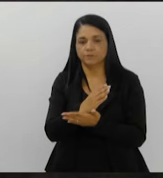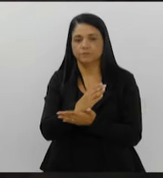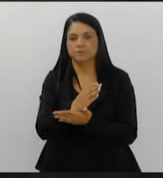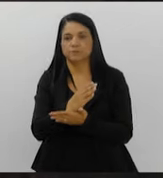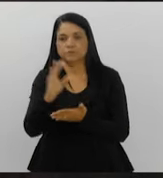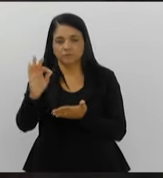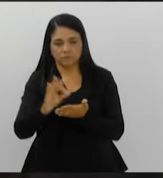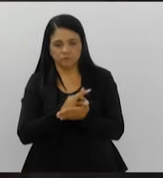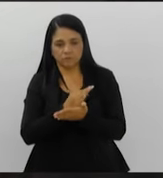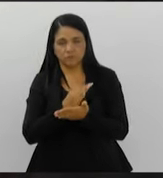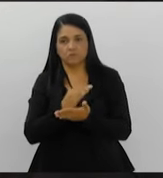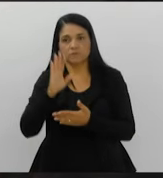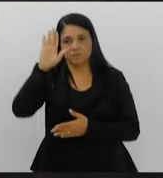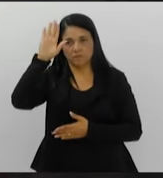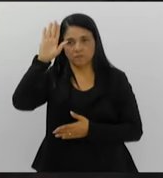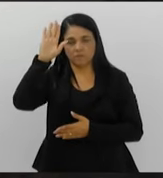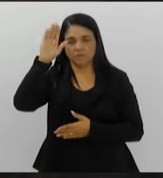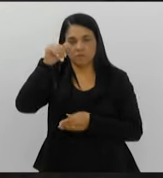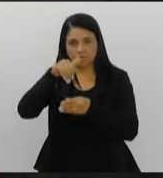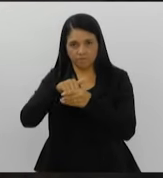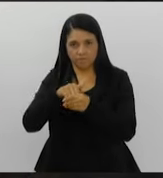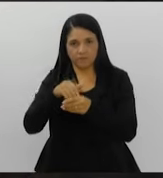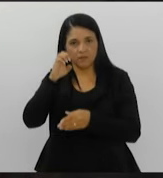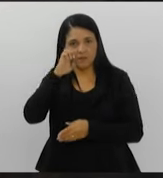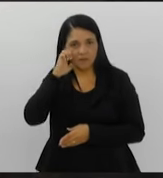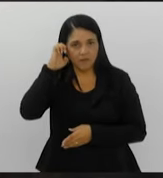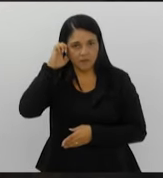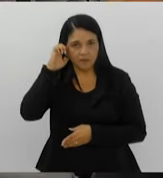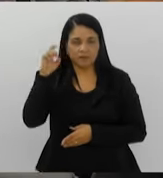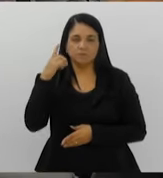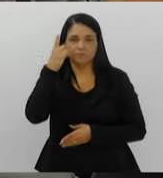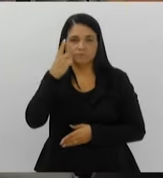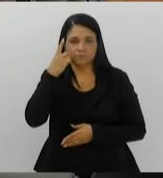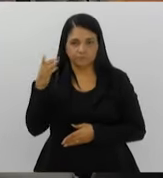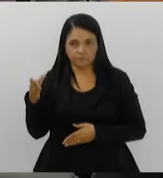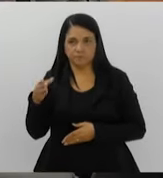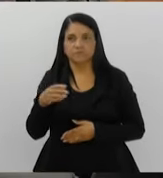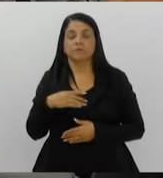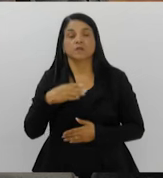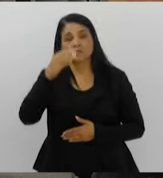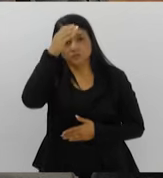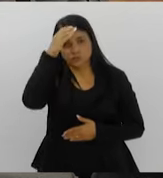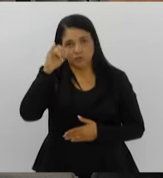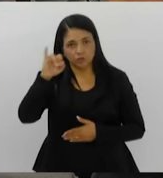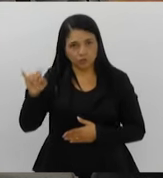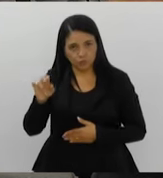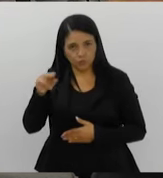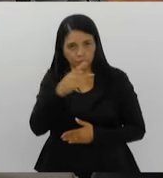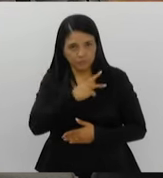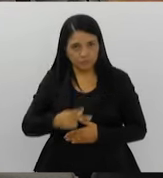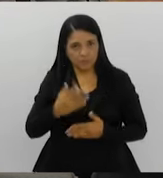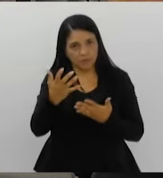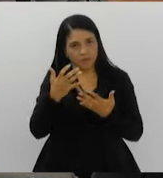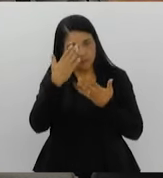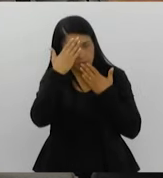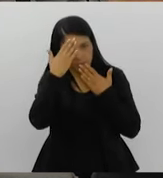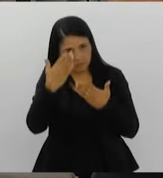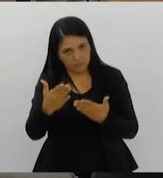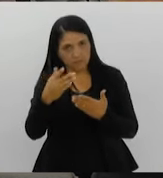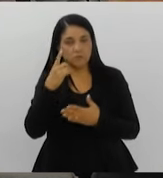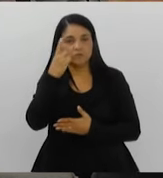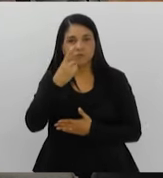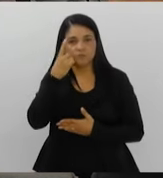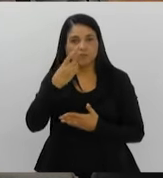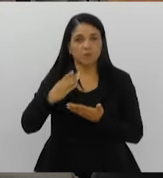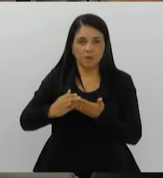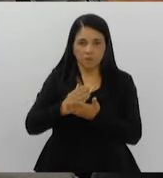vai autógrafo. Declaração para a declaração de voto, autora, deputada Élica Takimoto. Tia Ju, presidenta, queria agradecer aos meus pares